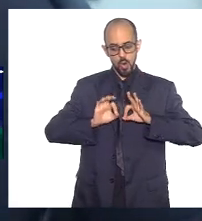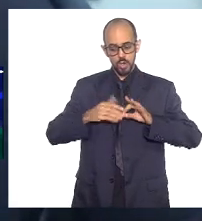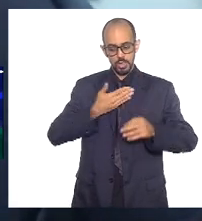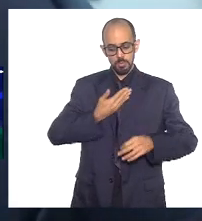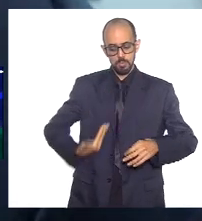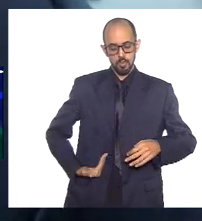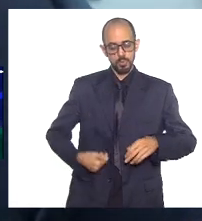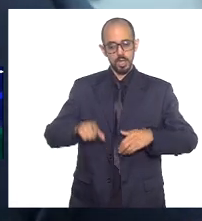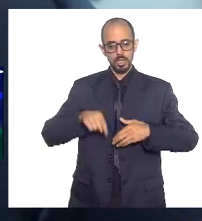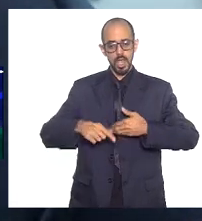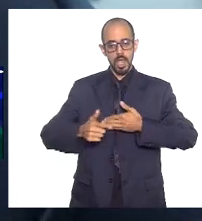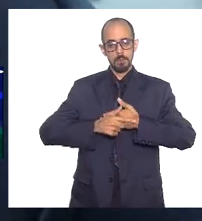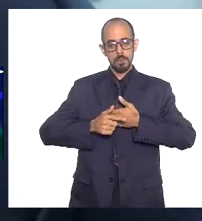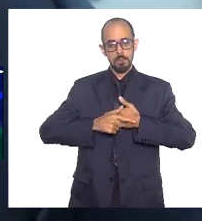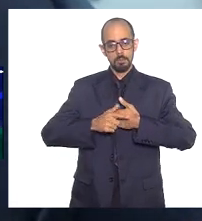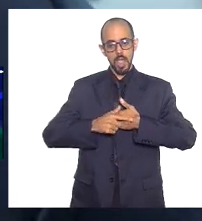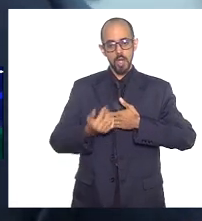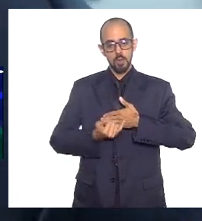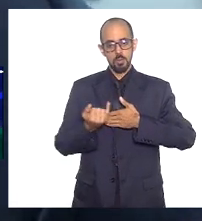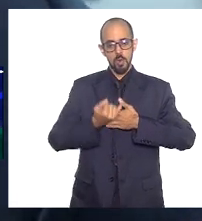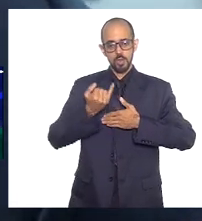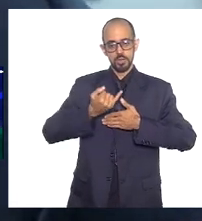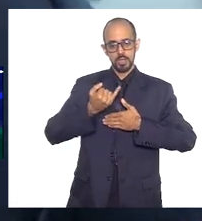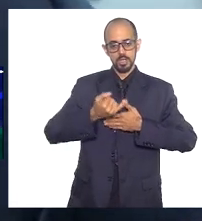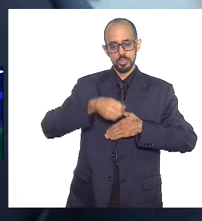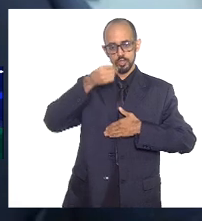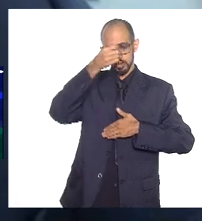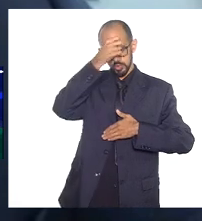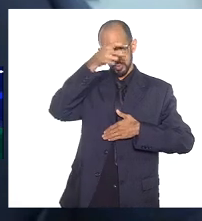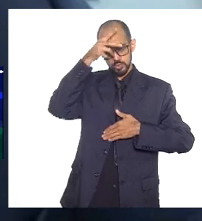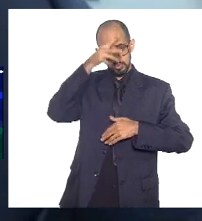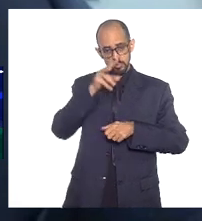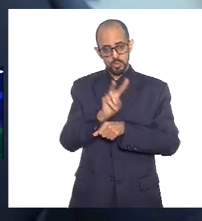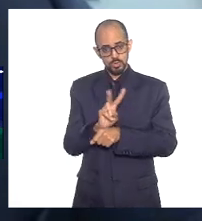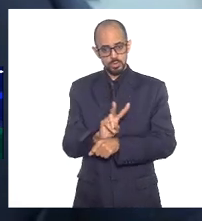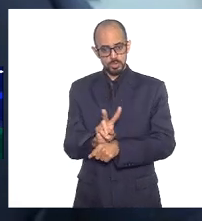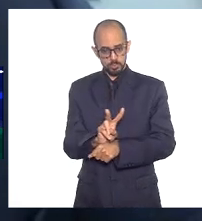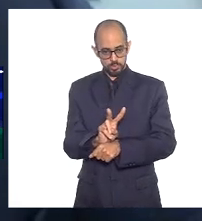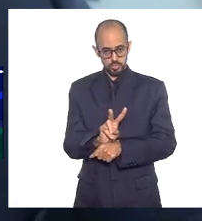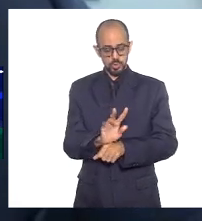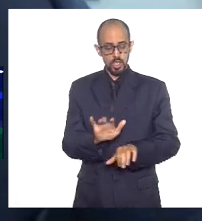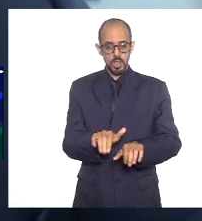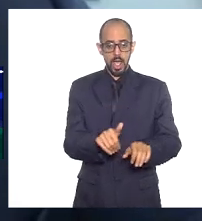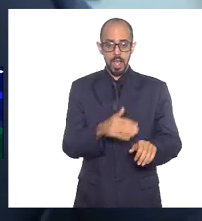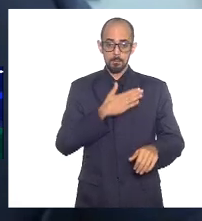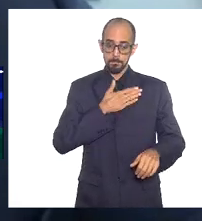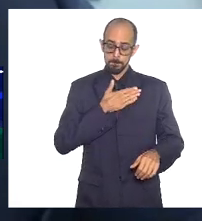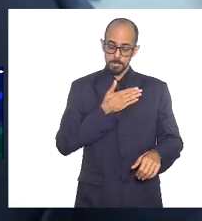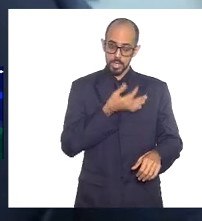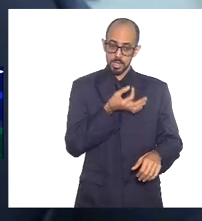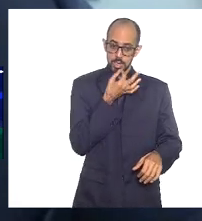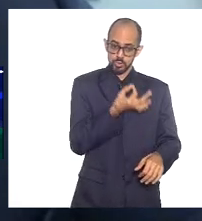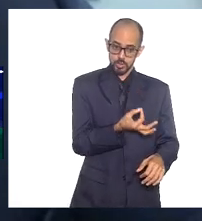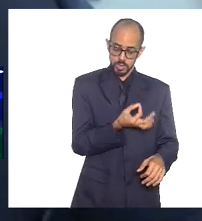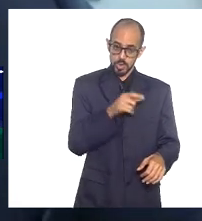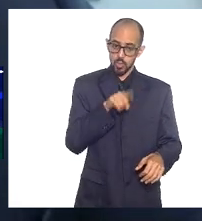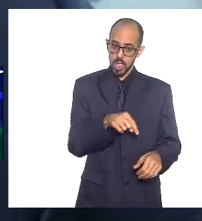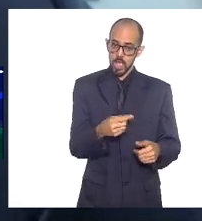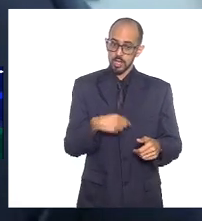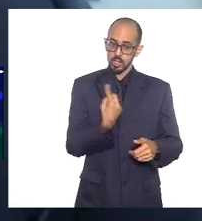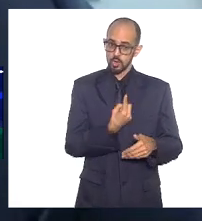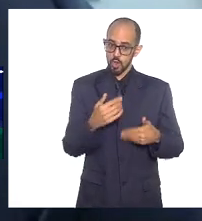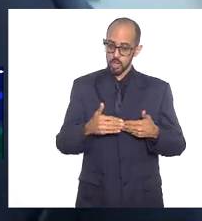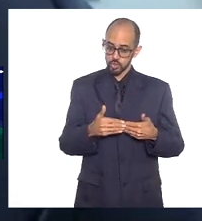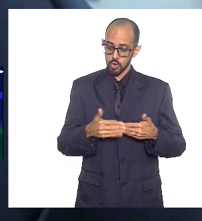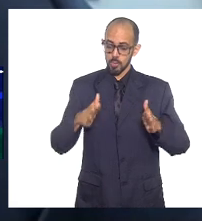papel primordial das guardas municipais. Então, a minha expectativa é que a gente inaugure, com esse